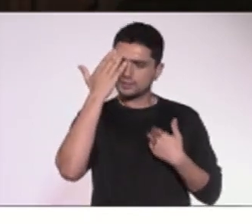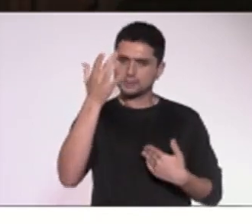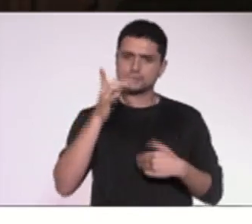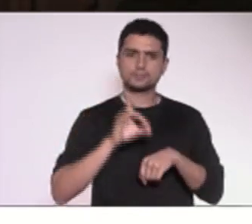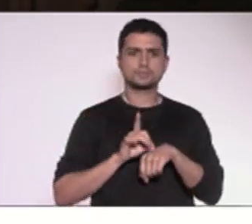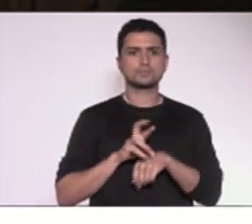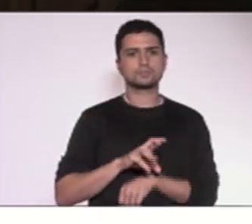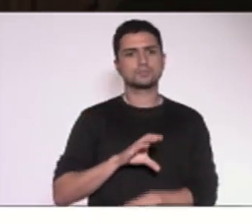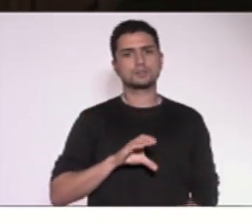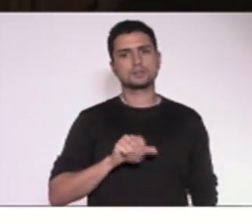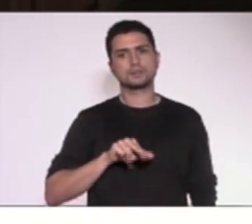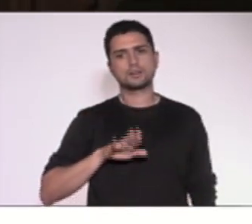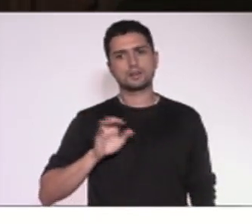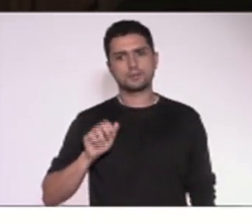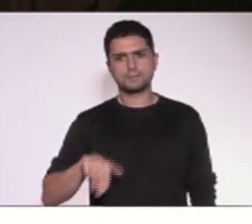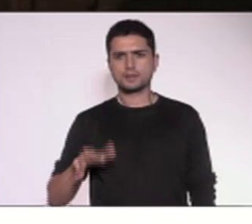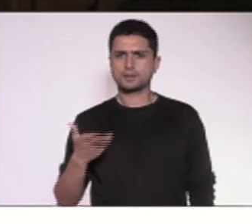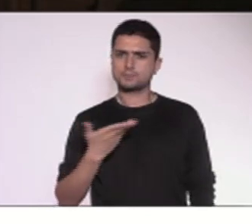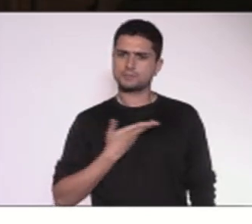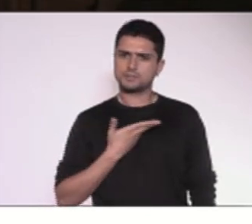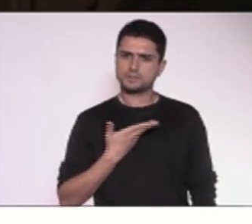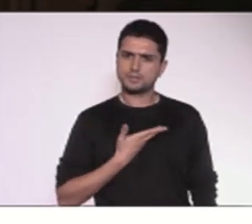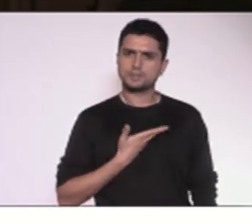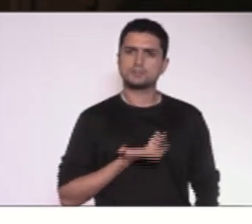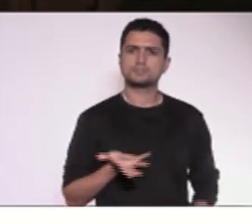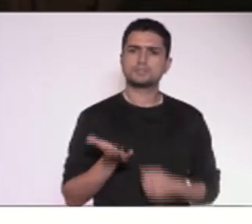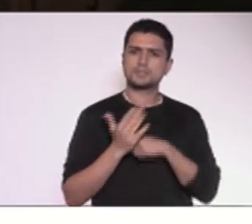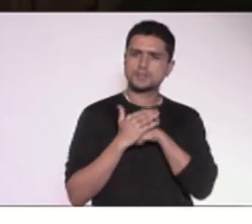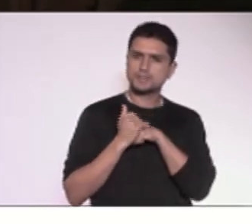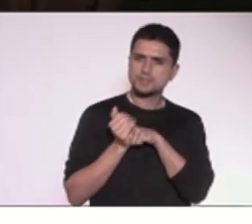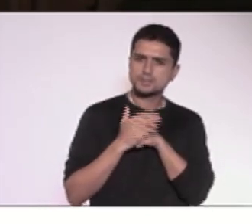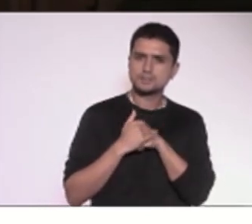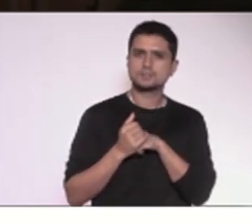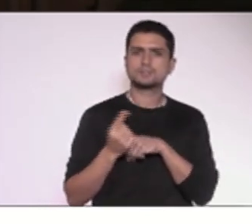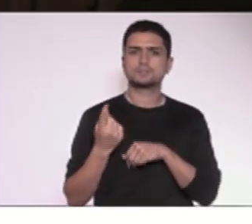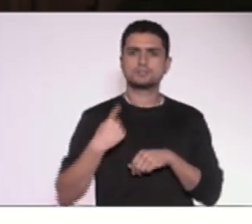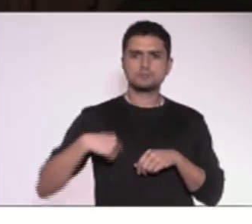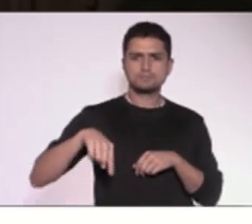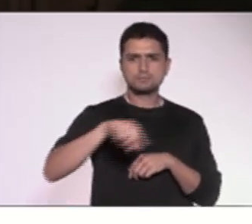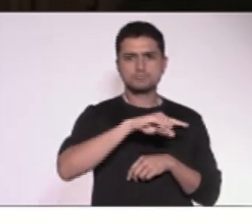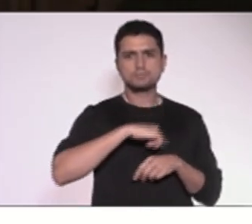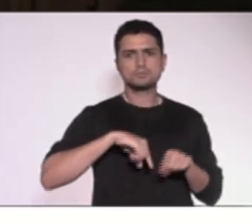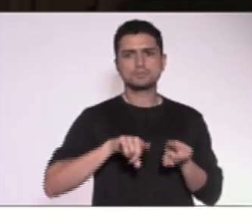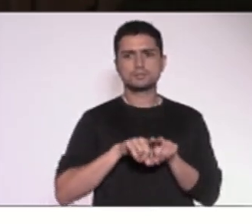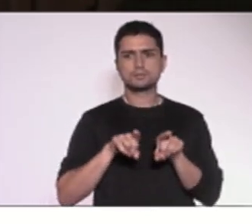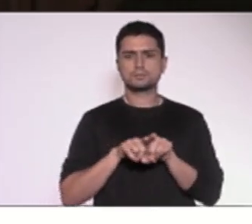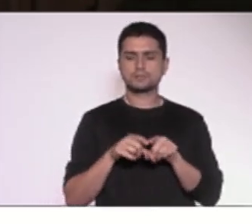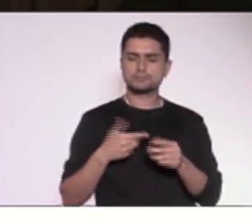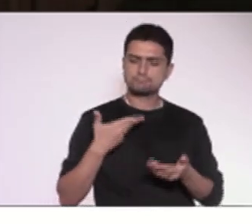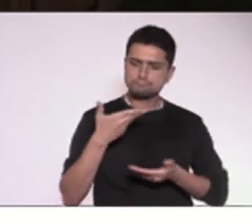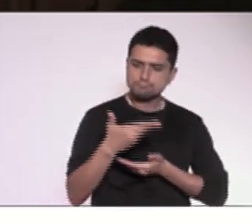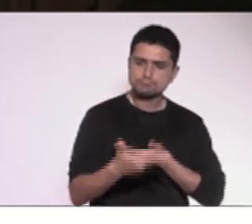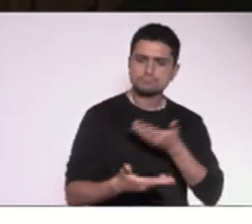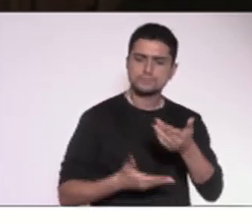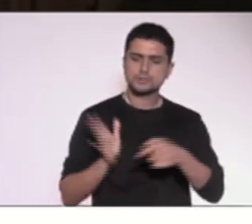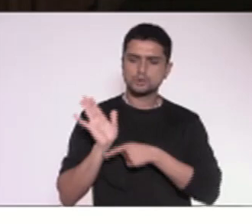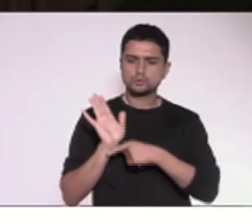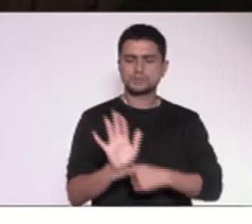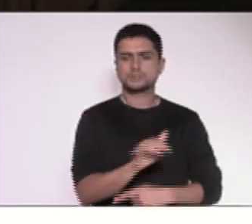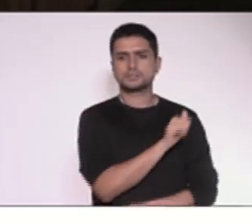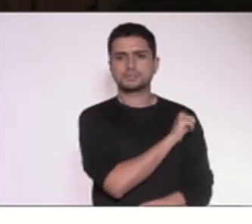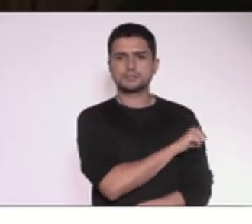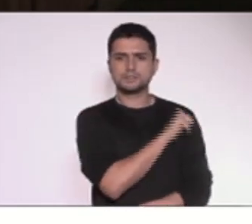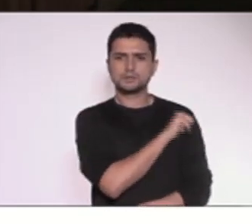pela sua amizade, pelo seu carinho, por colaborar com o governo do Estado do Rio de Janeiro, sempre atenta